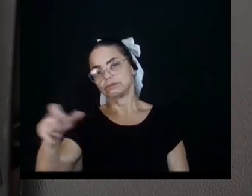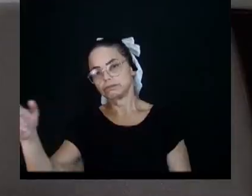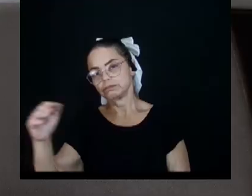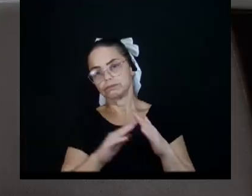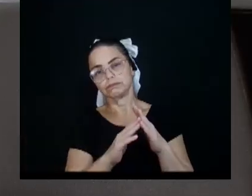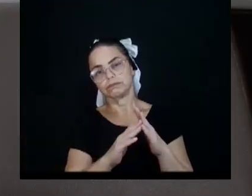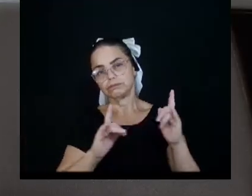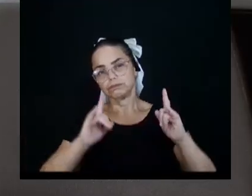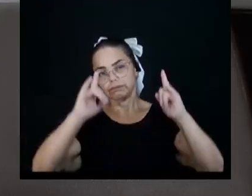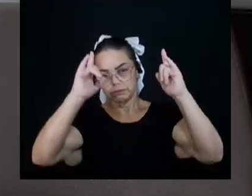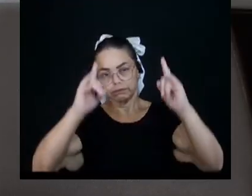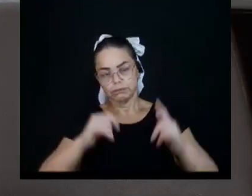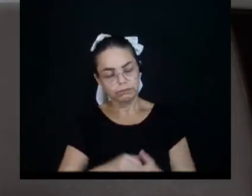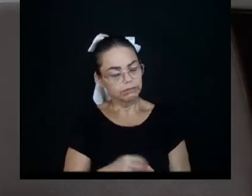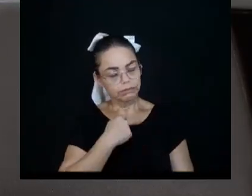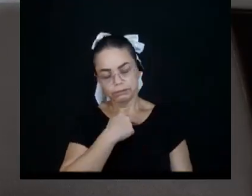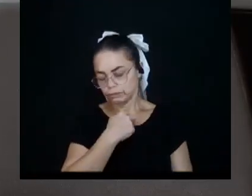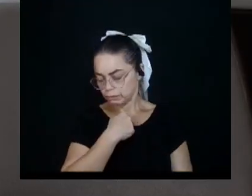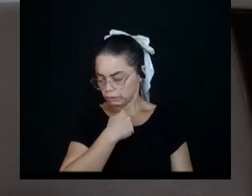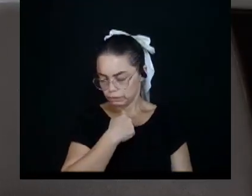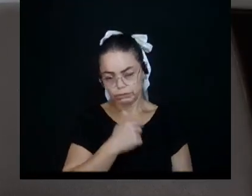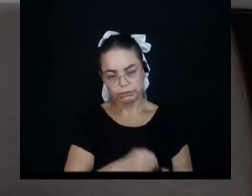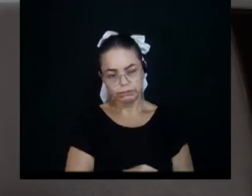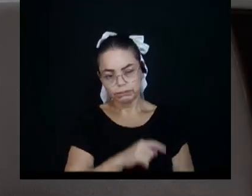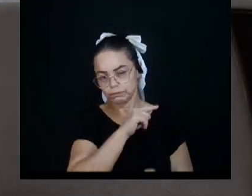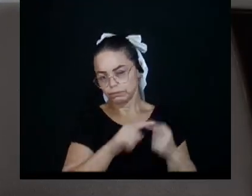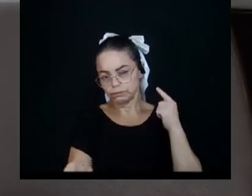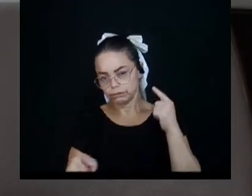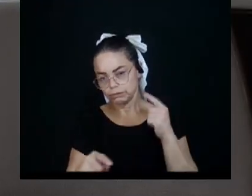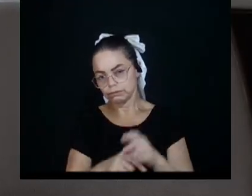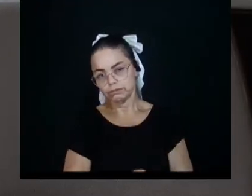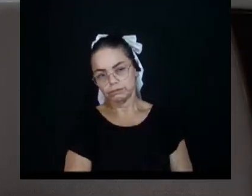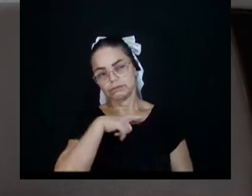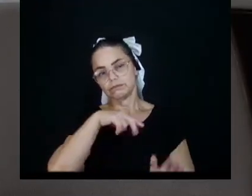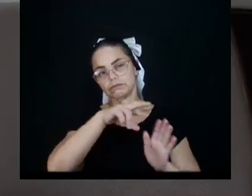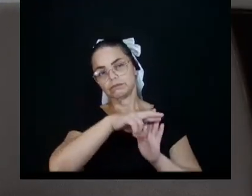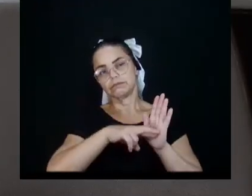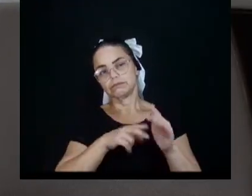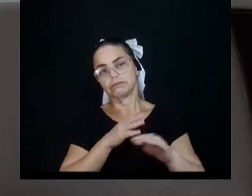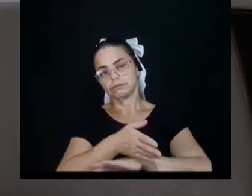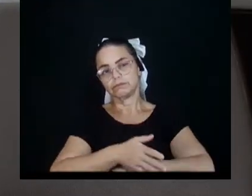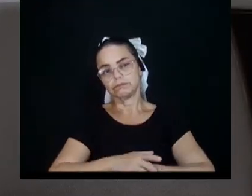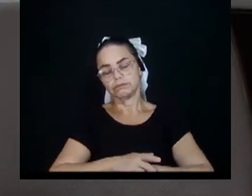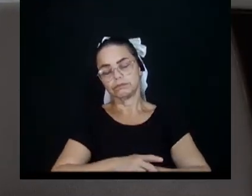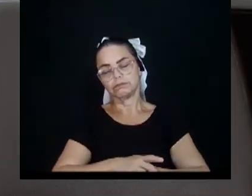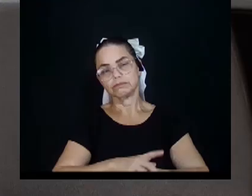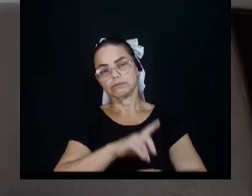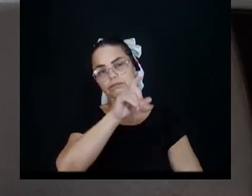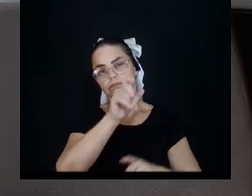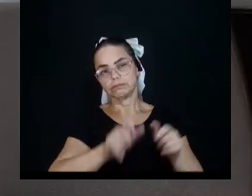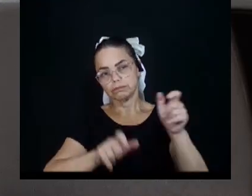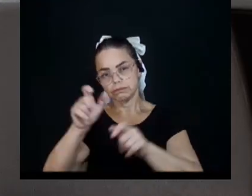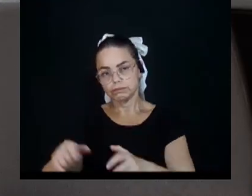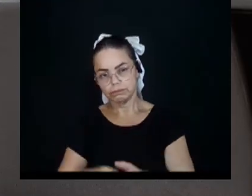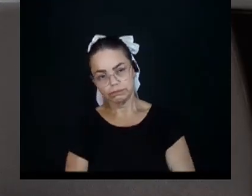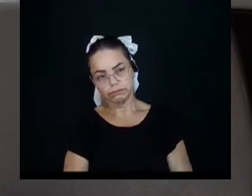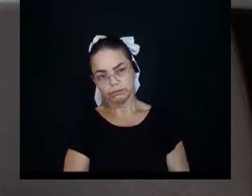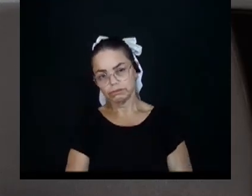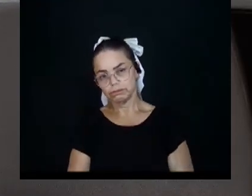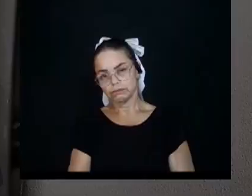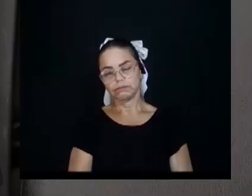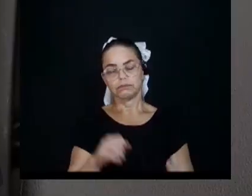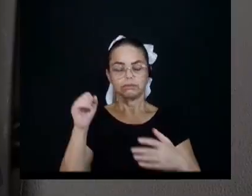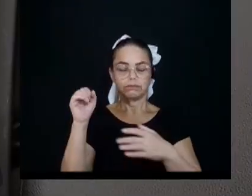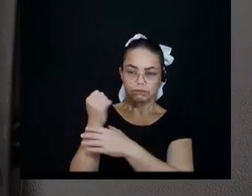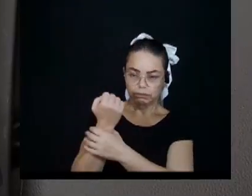condomínio terem restrições à entrada de outras pessoas por conta de questões de segurança, por exemplo, ou